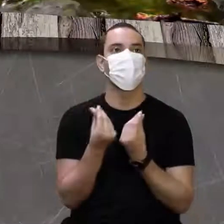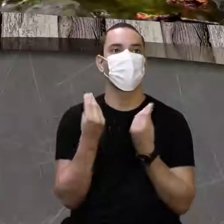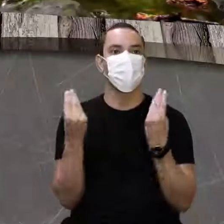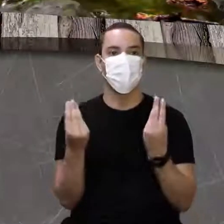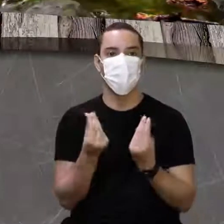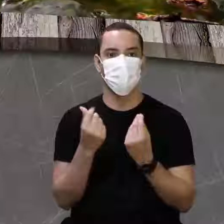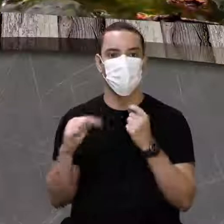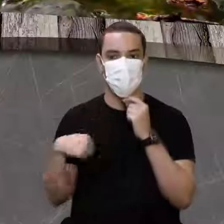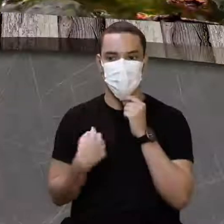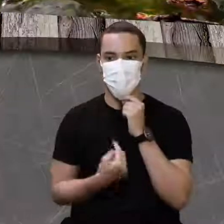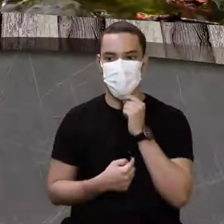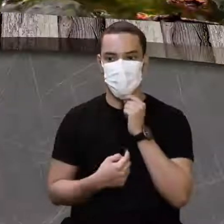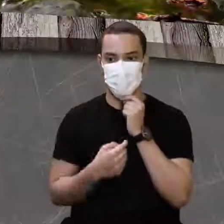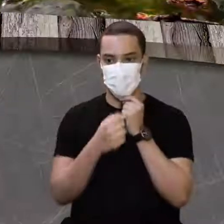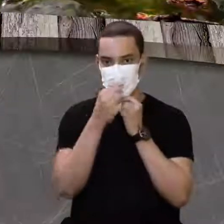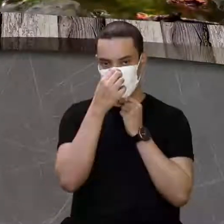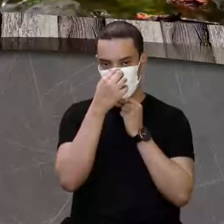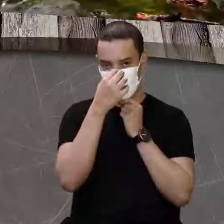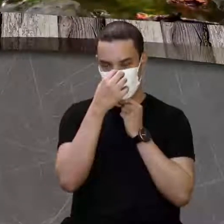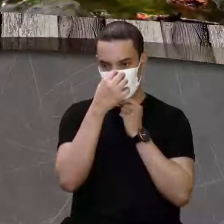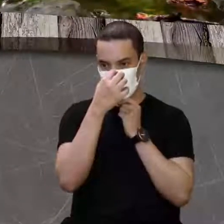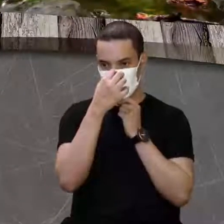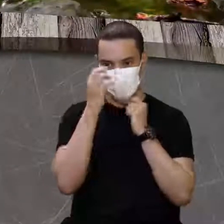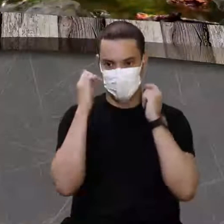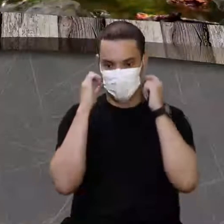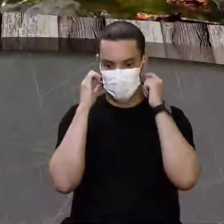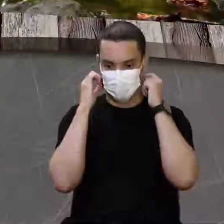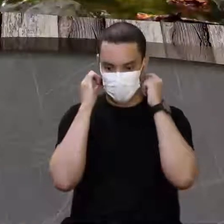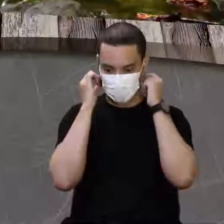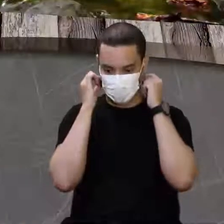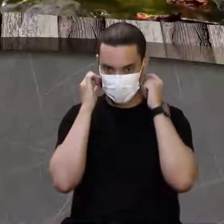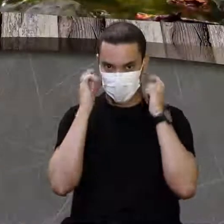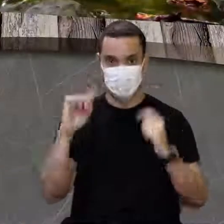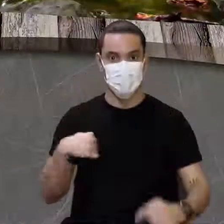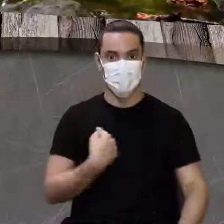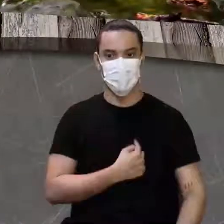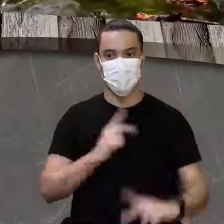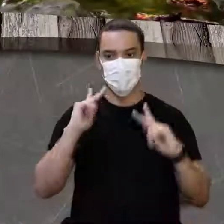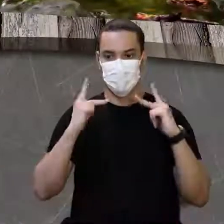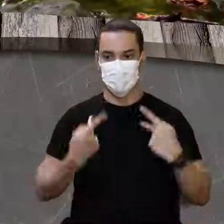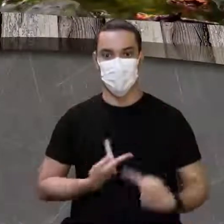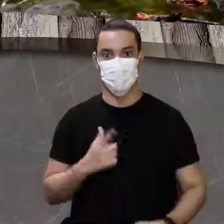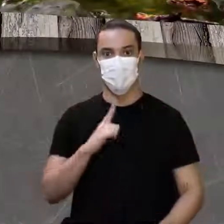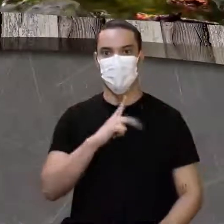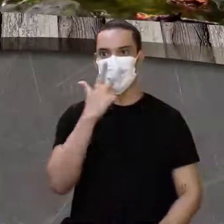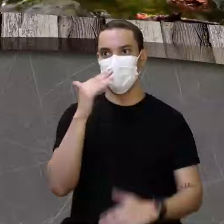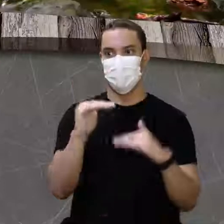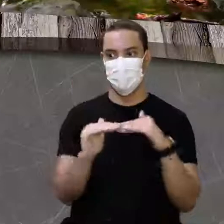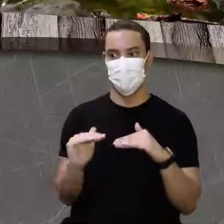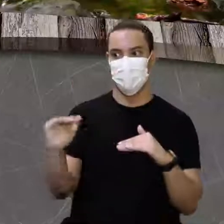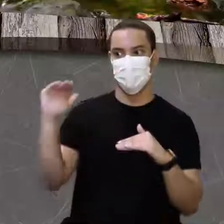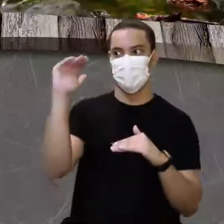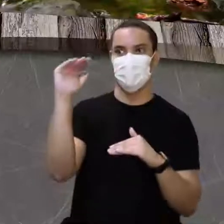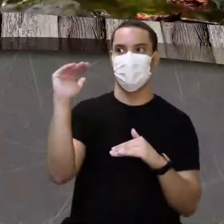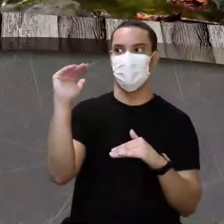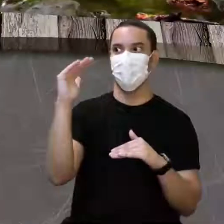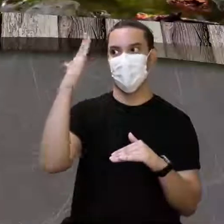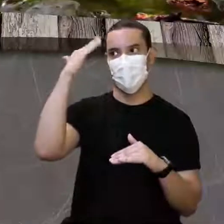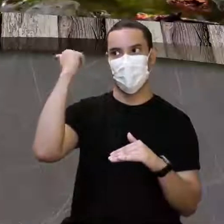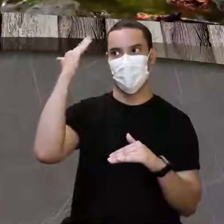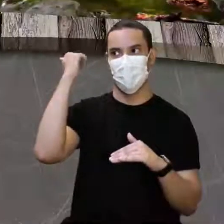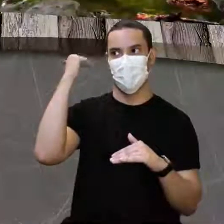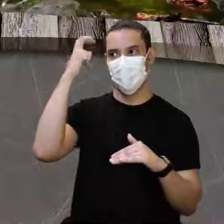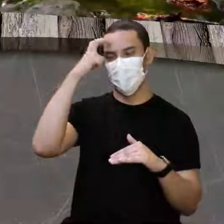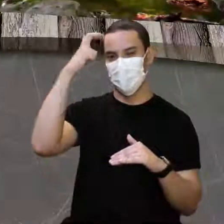nós temos uma capacidade superior, né, vamos dizer assim, aos demais animais, e a gente age às vezes com